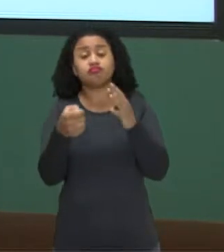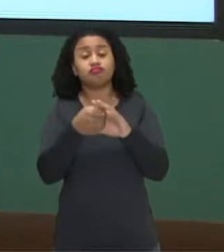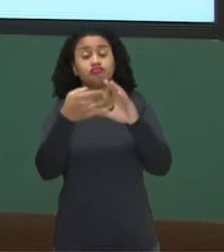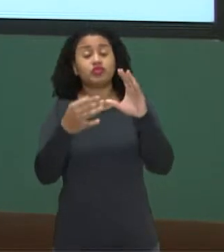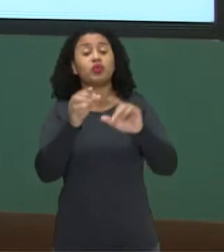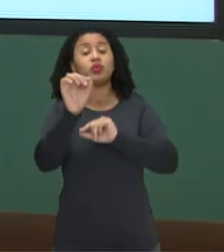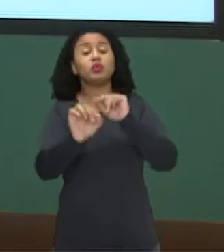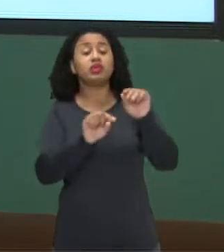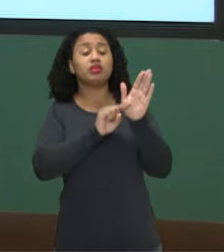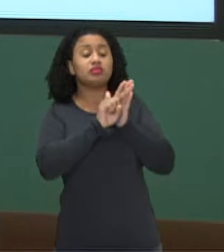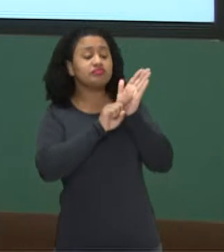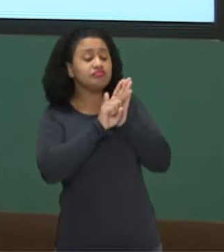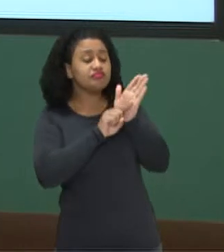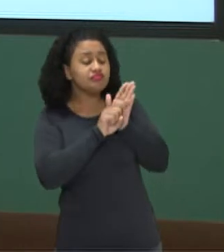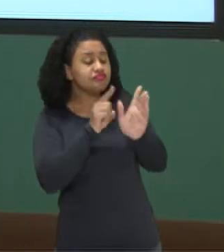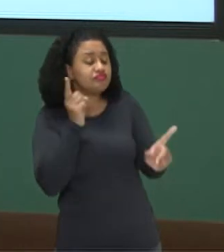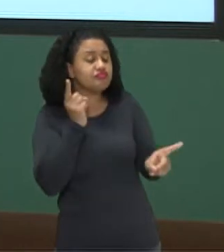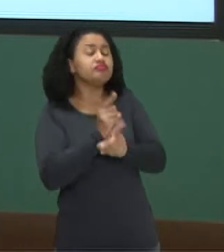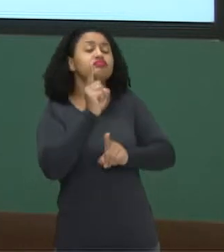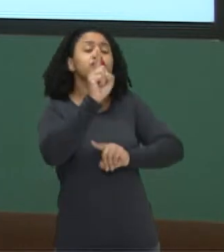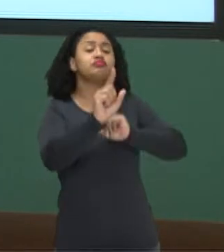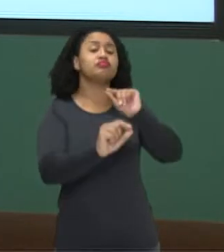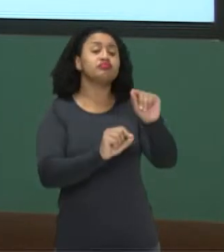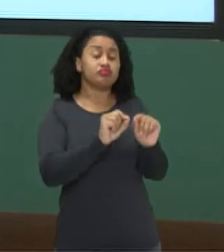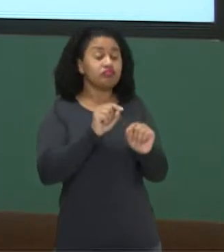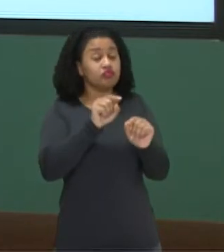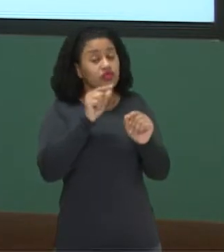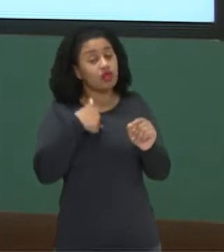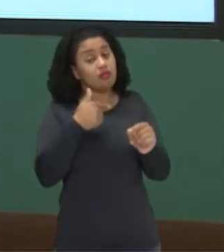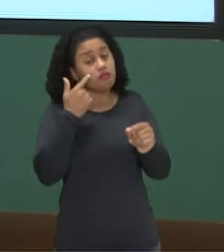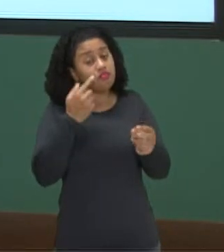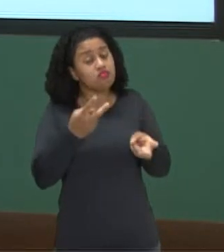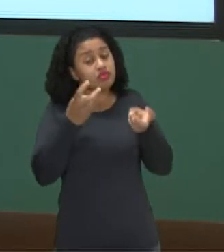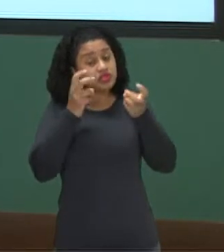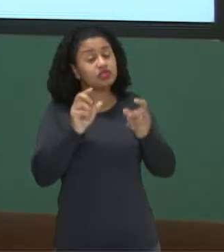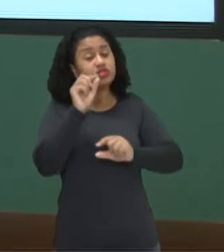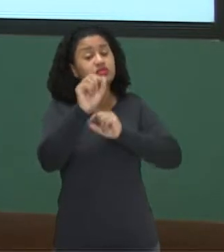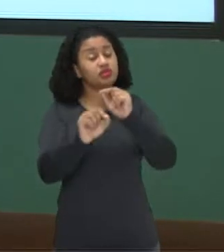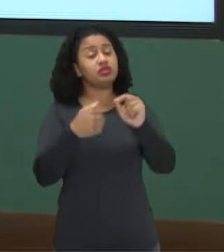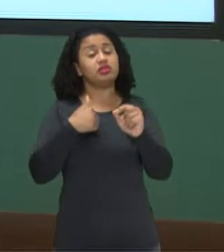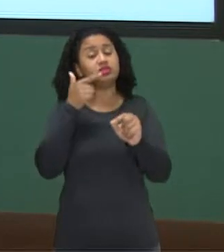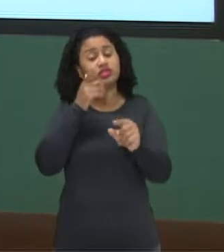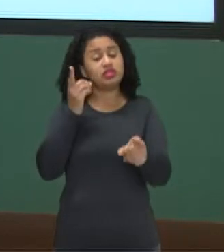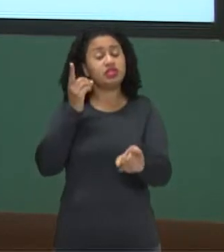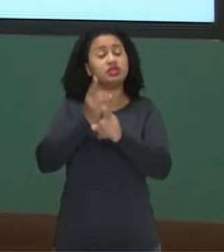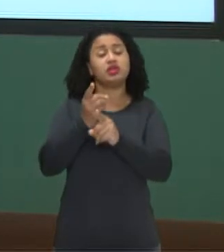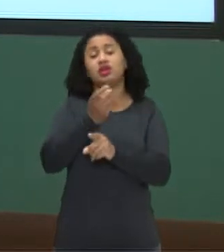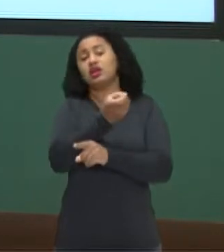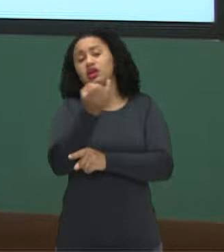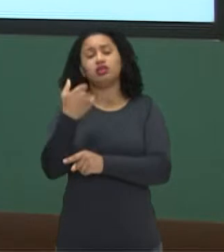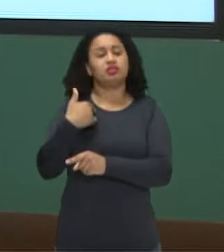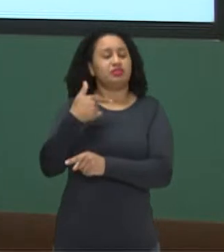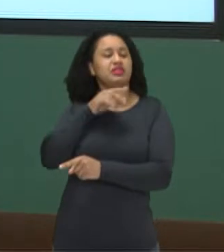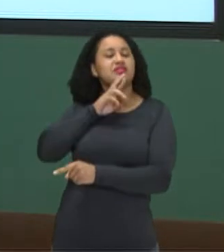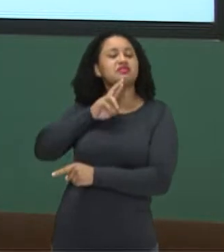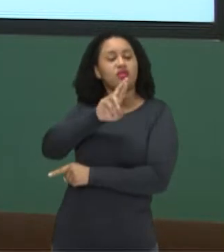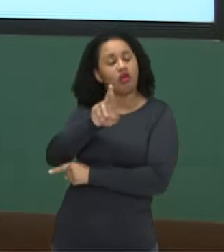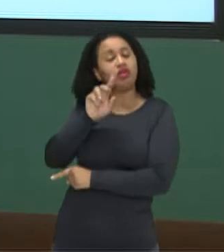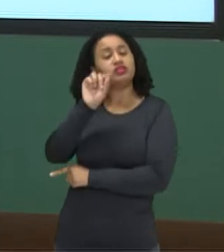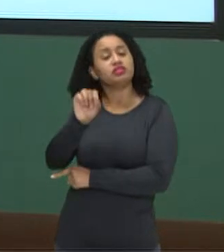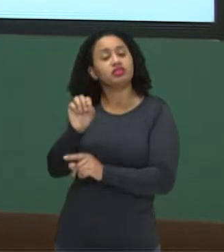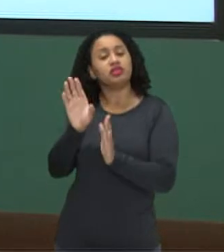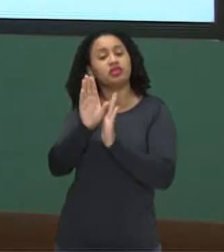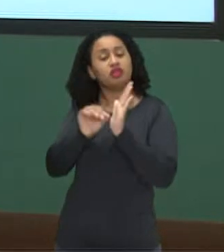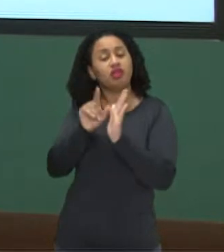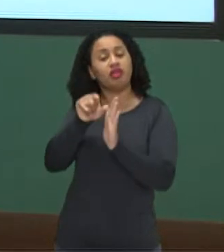os pesquisadores descobriram que permitiram eles a chegar a certas conclusões sobre